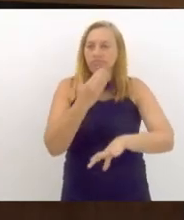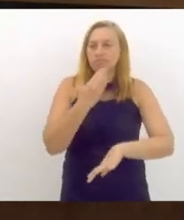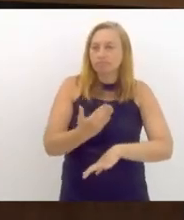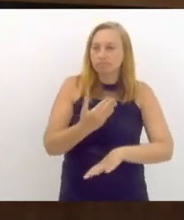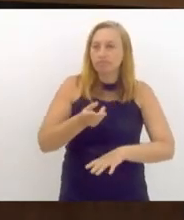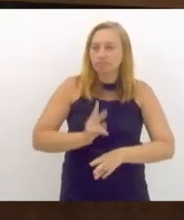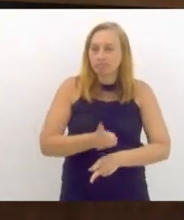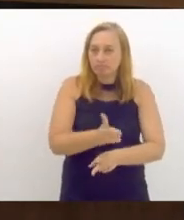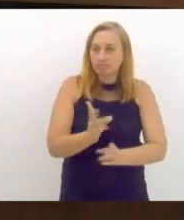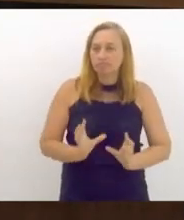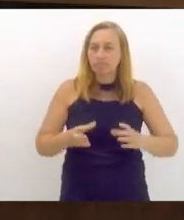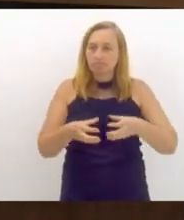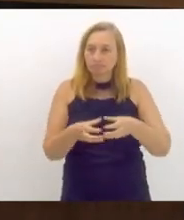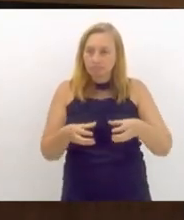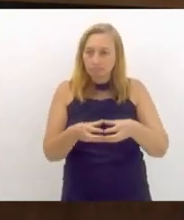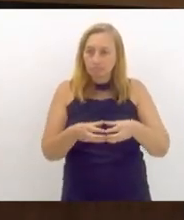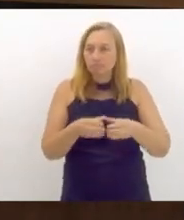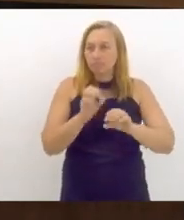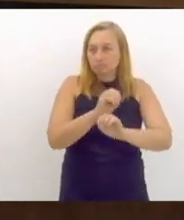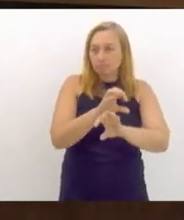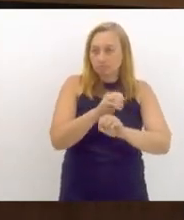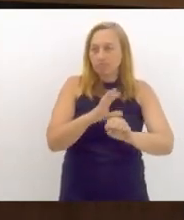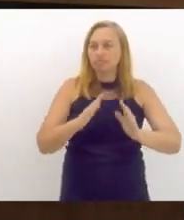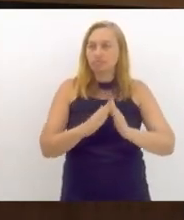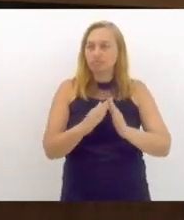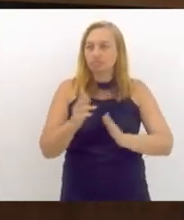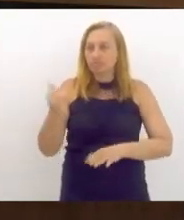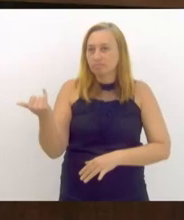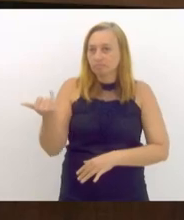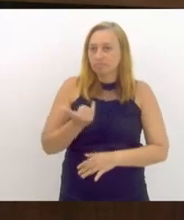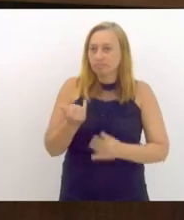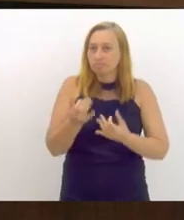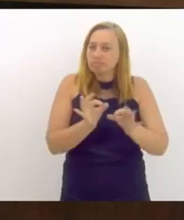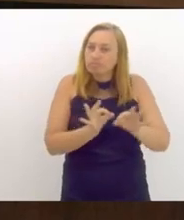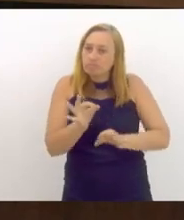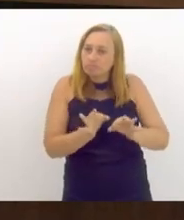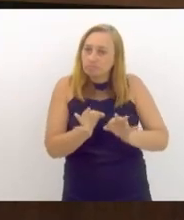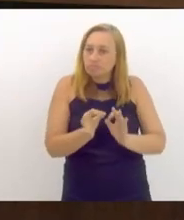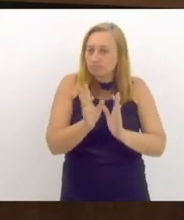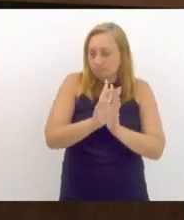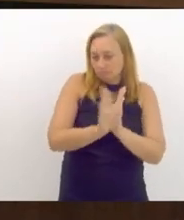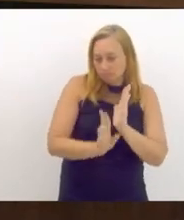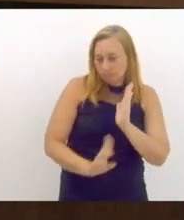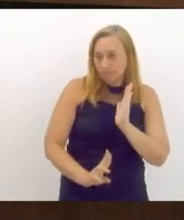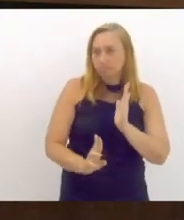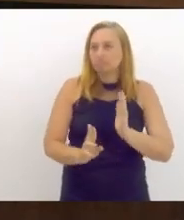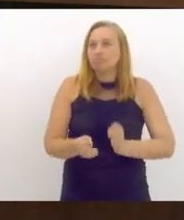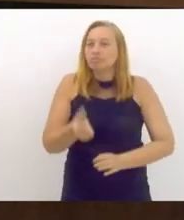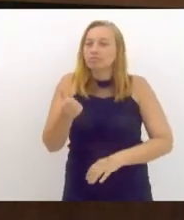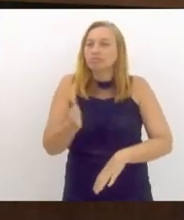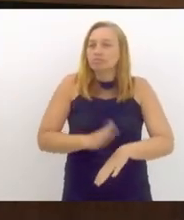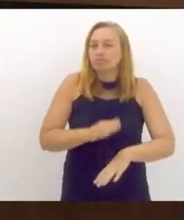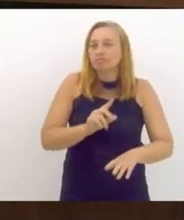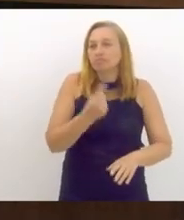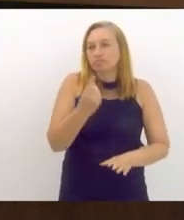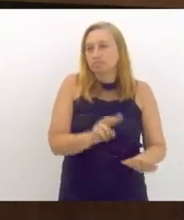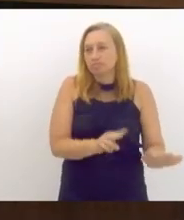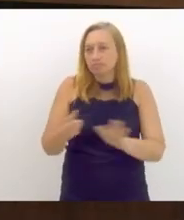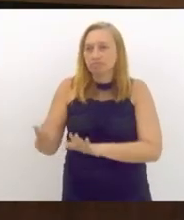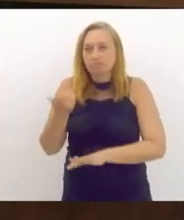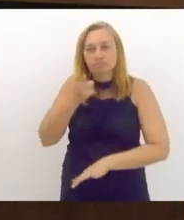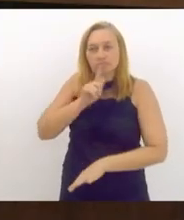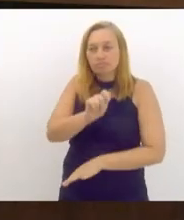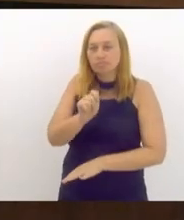à frente da Comissão de Educação dessa Casa e me disseram que estavam organizando um abaixo-assinado. Em pouco mais de uma semana, eles